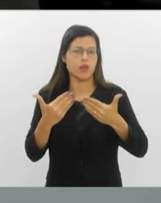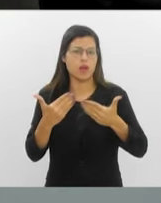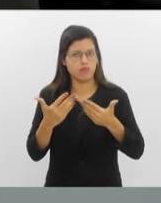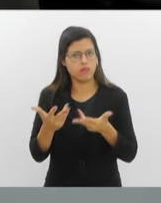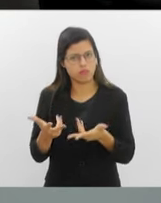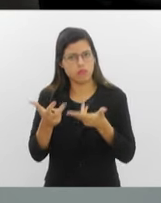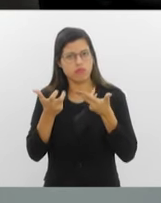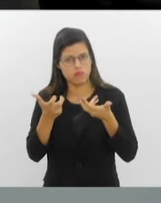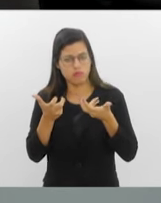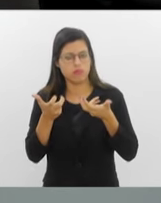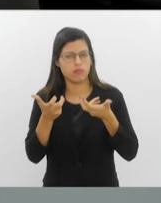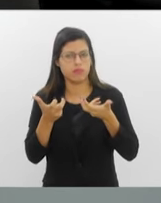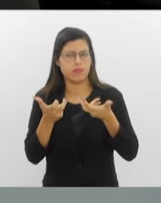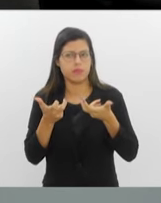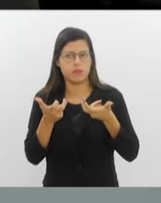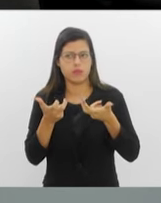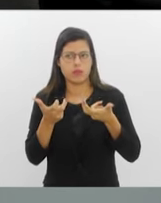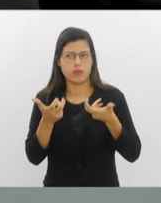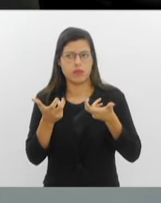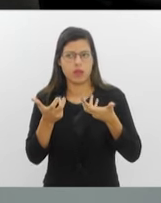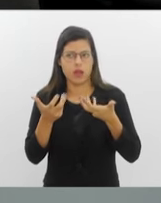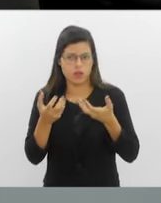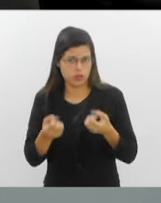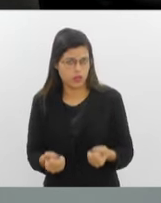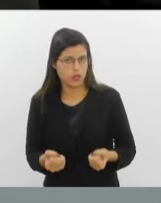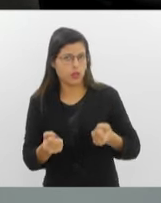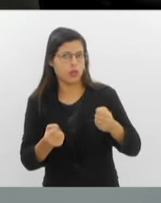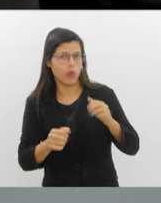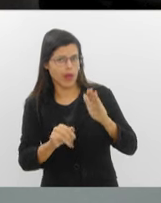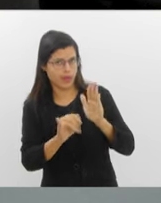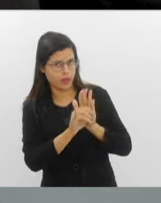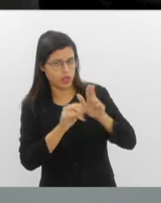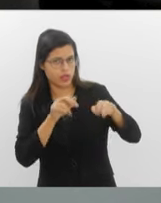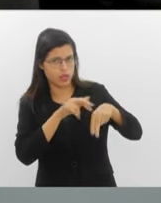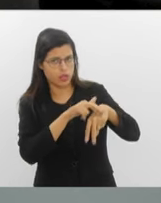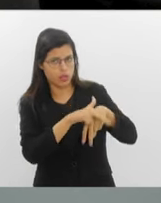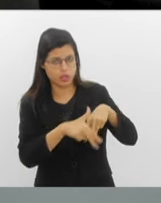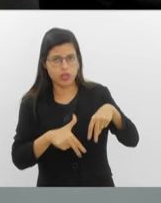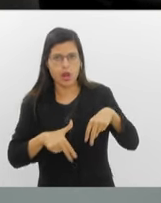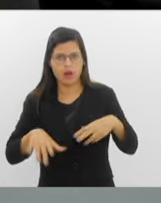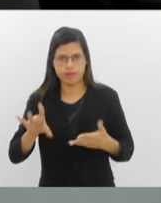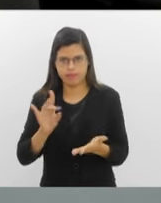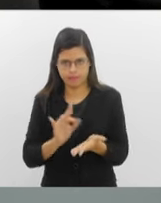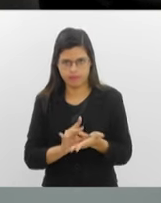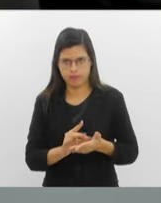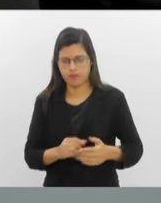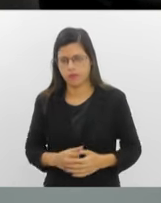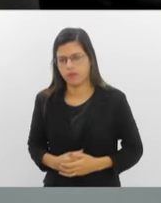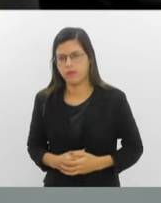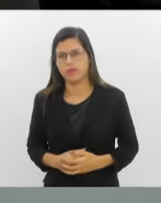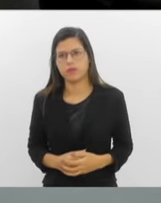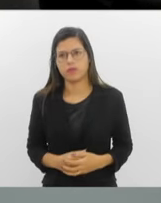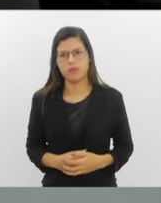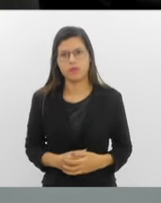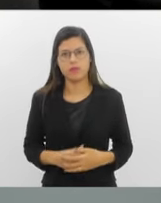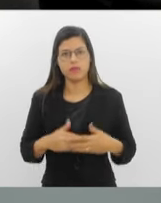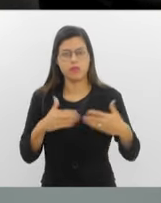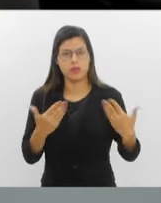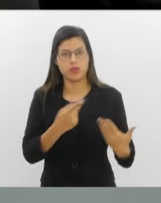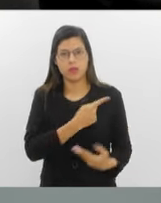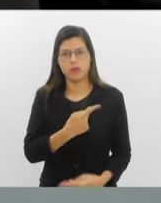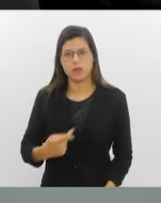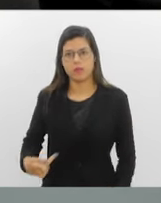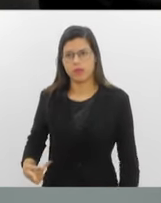reconhecimento da identidade de gênero como algo efetivo, né? Então, presidente,